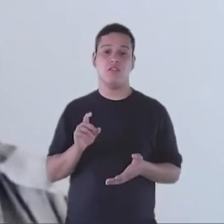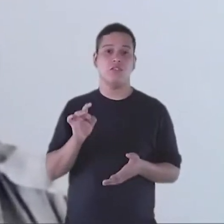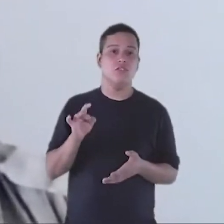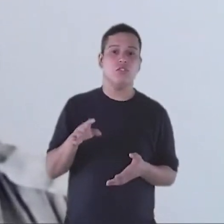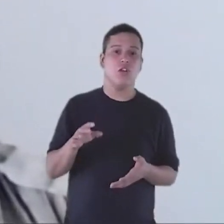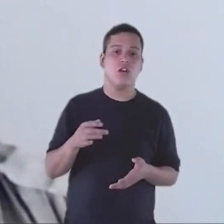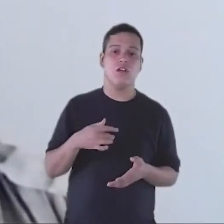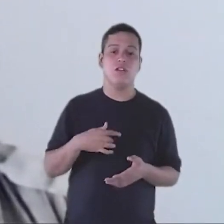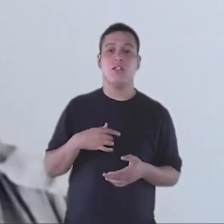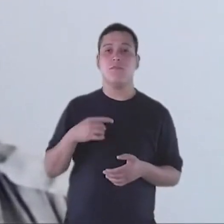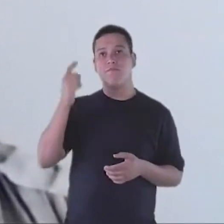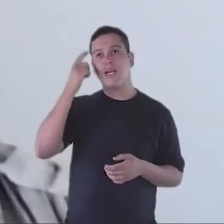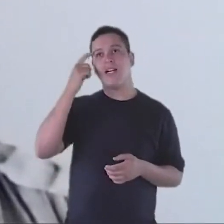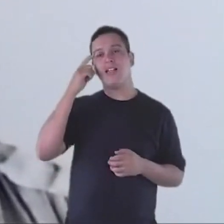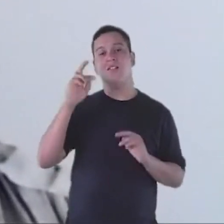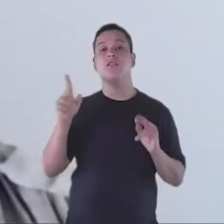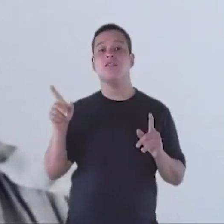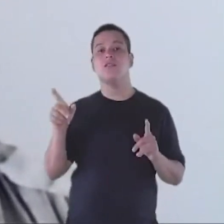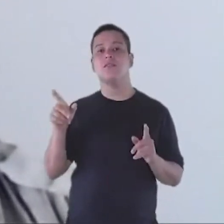porque